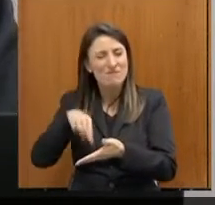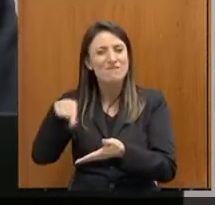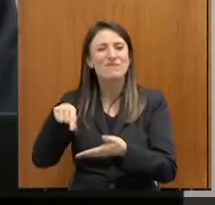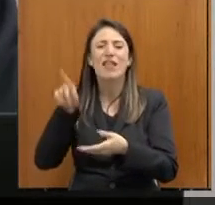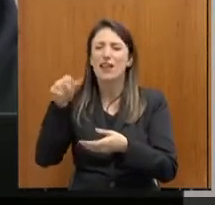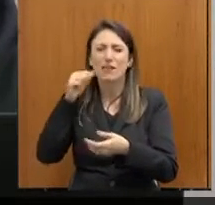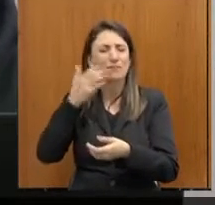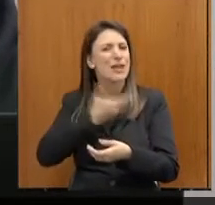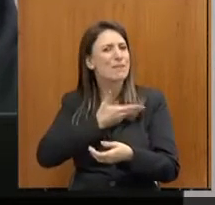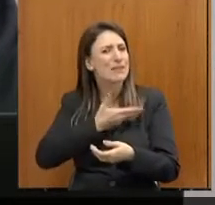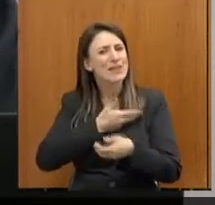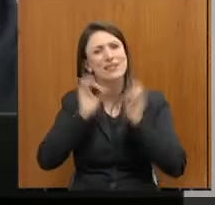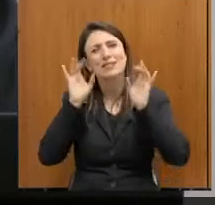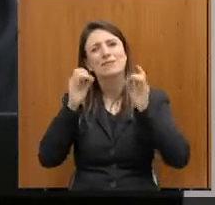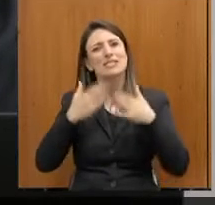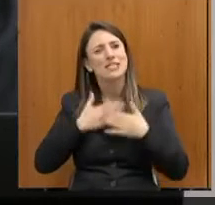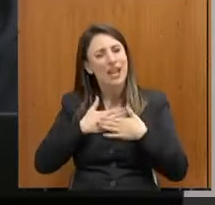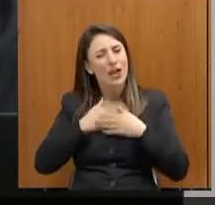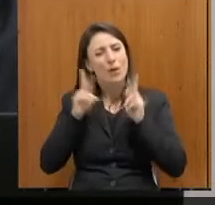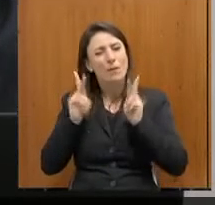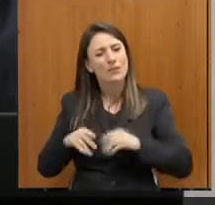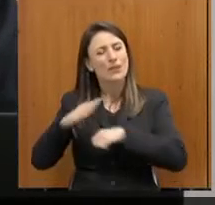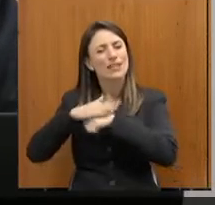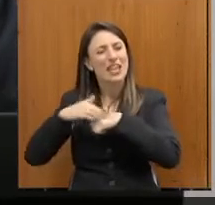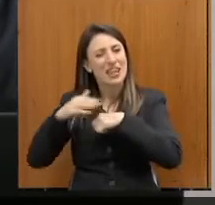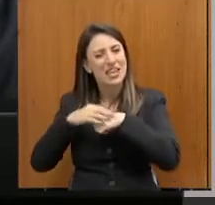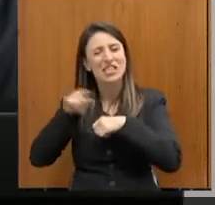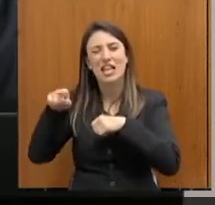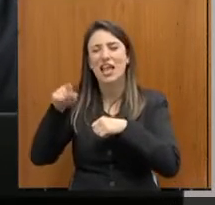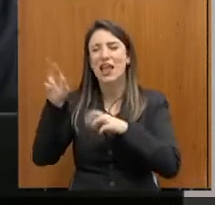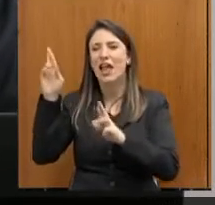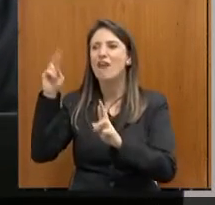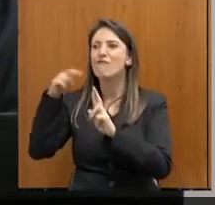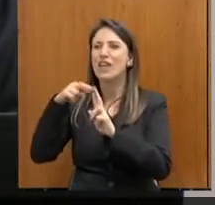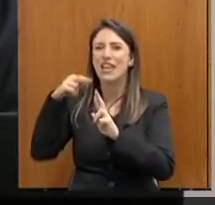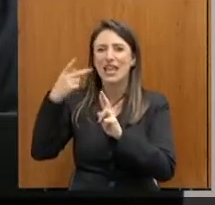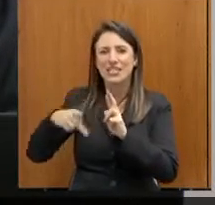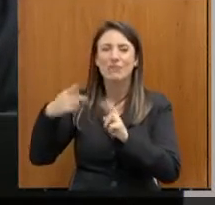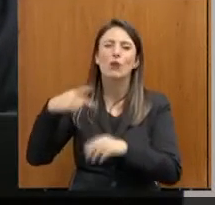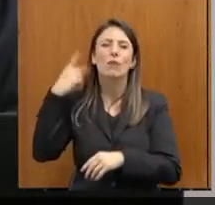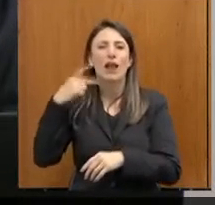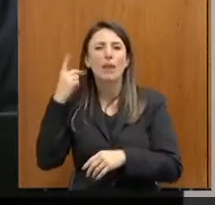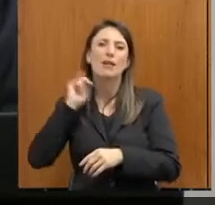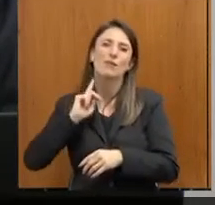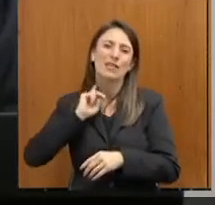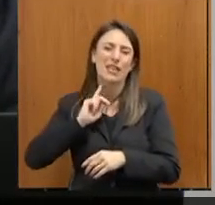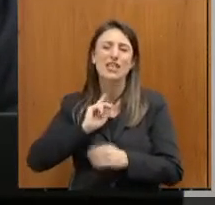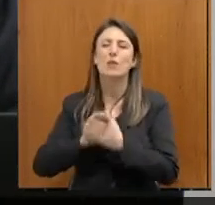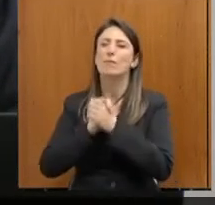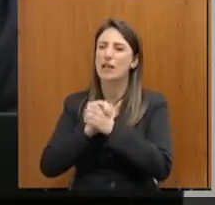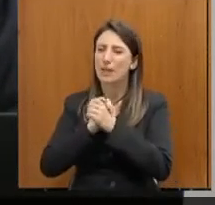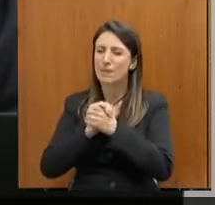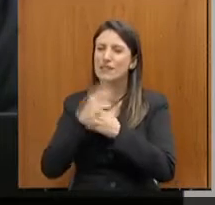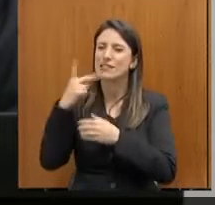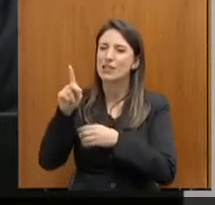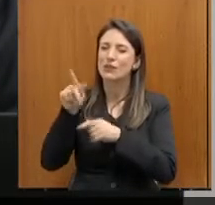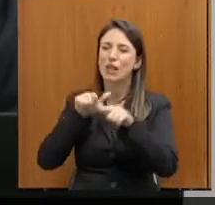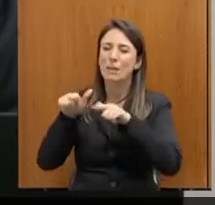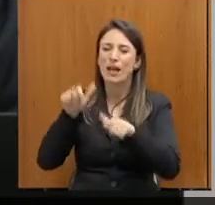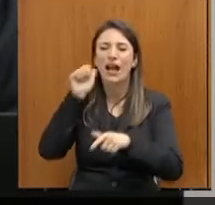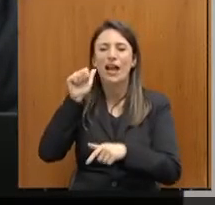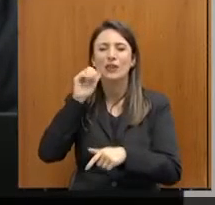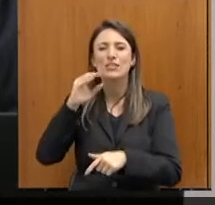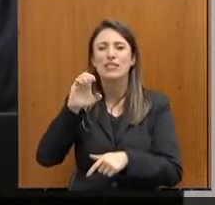amiga uma querida referência que nós temos no Parlamento Mineiro tô parabenizar pelo seu trabalho se Elise e dizer que você